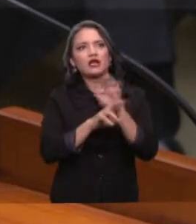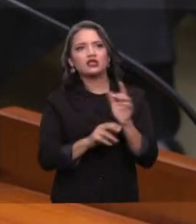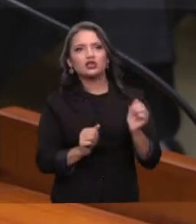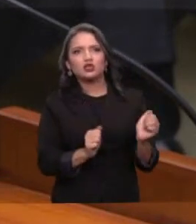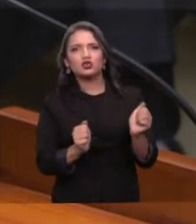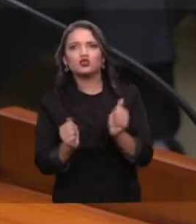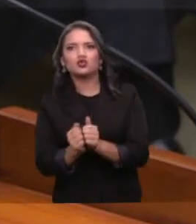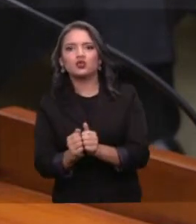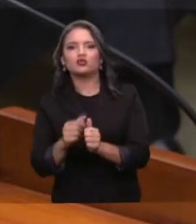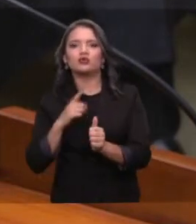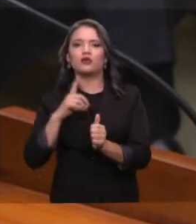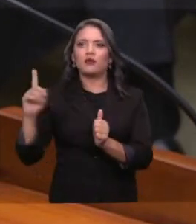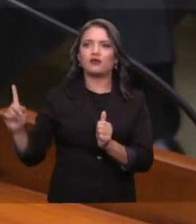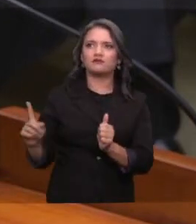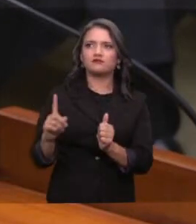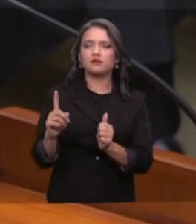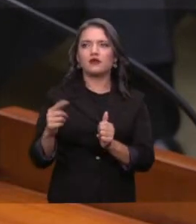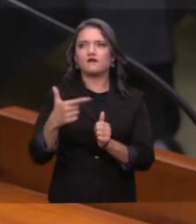seriam